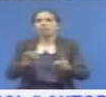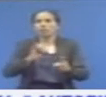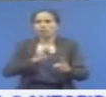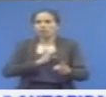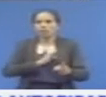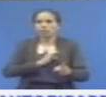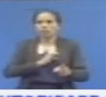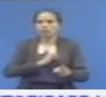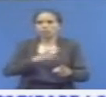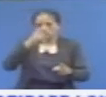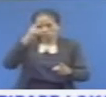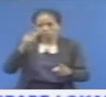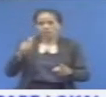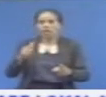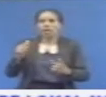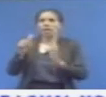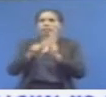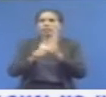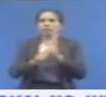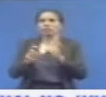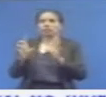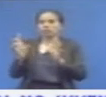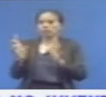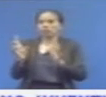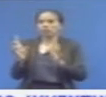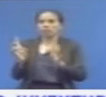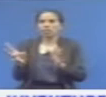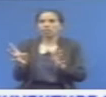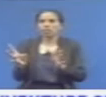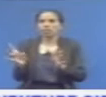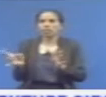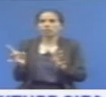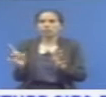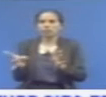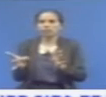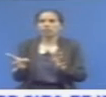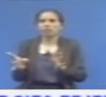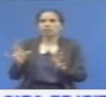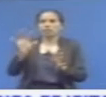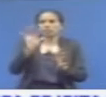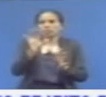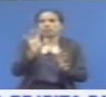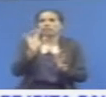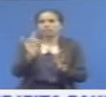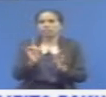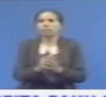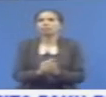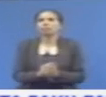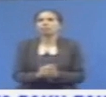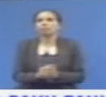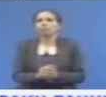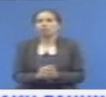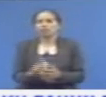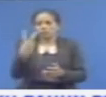cuanto al artigo 66 recurso ao plenário não é que saiba a base do tribunal no discurso, a